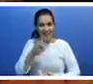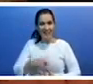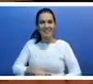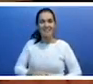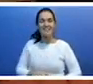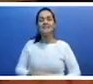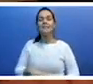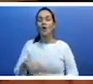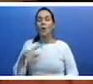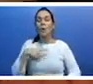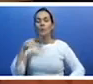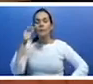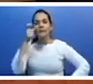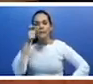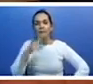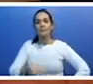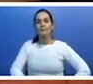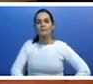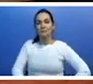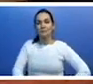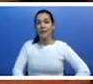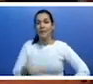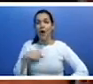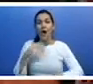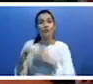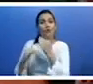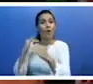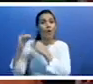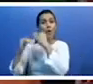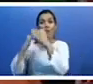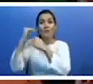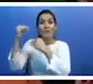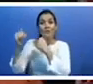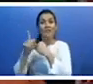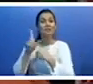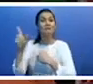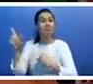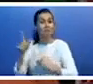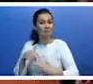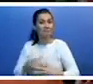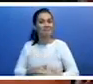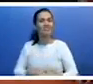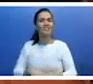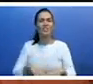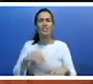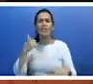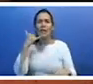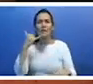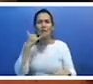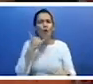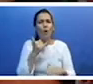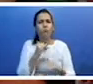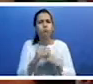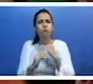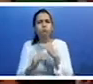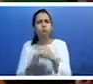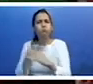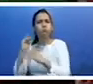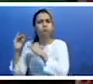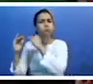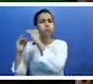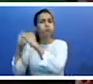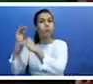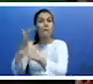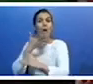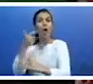Crianças, observem a evolução dos aparelhos de telefone, crianças. Olha como que